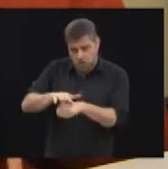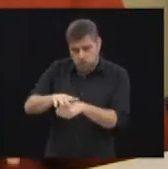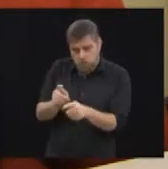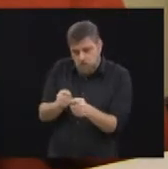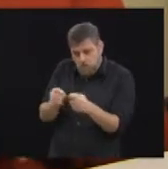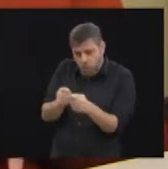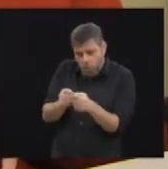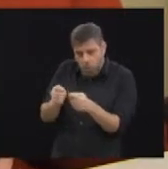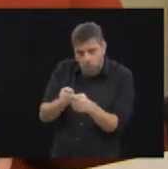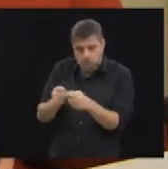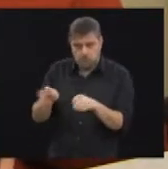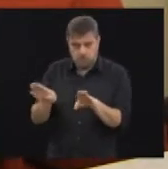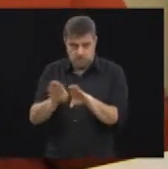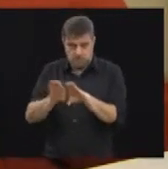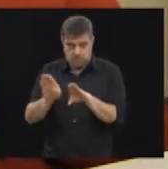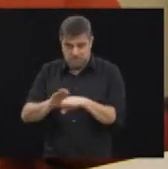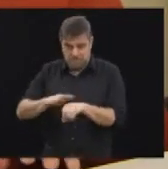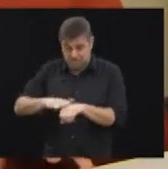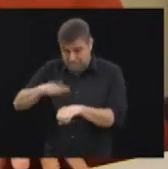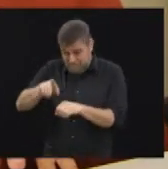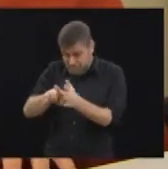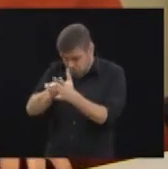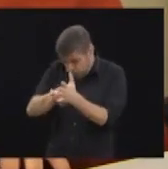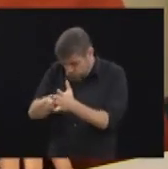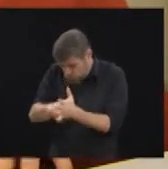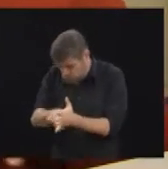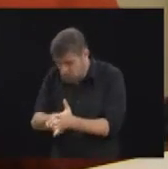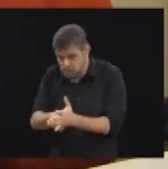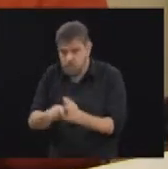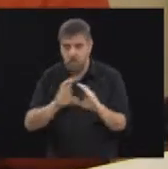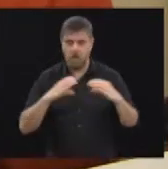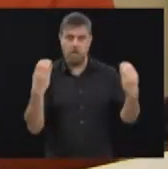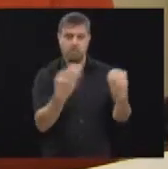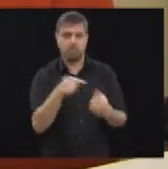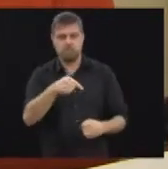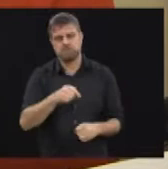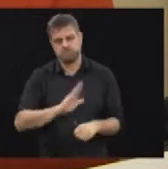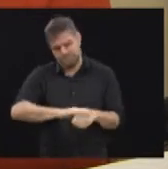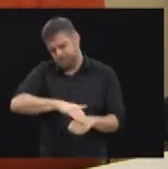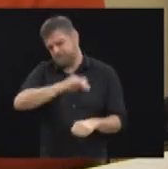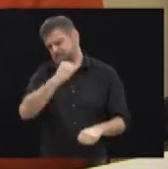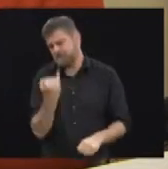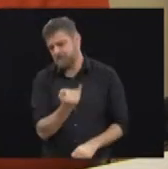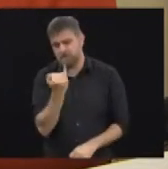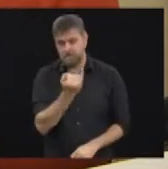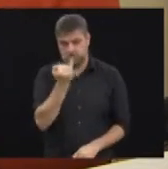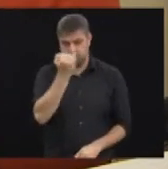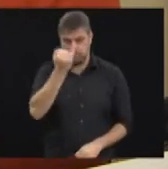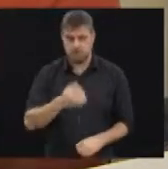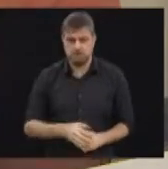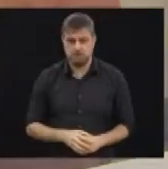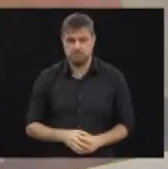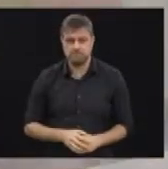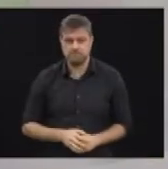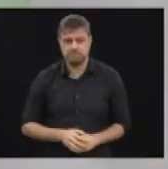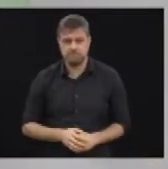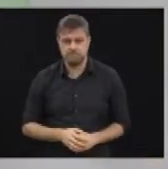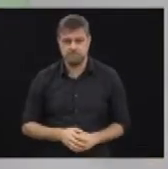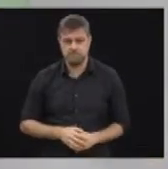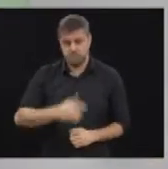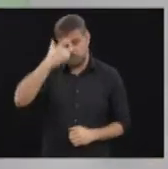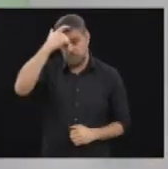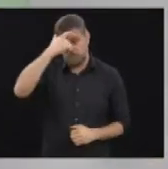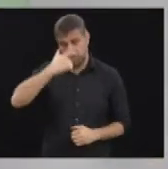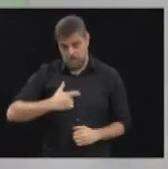controle de doenças, etc., mais do que com investigação científica, os congressos têm uma importância até maior.